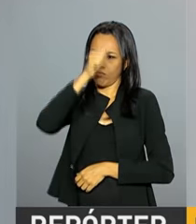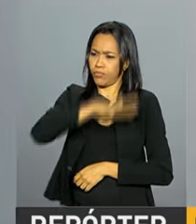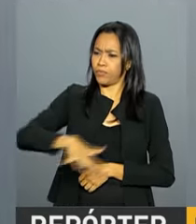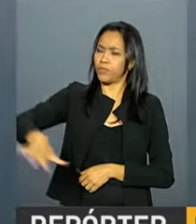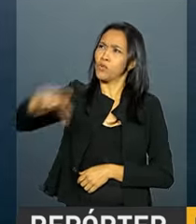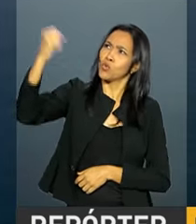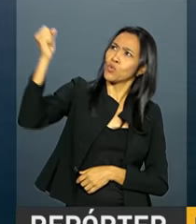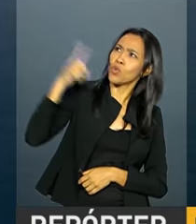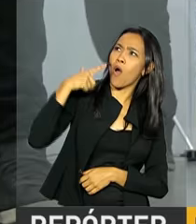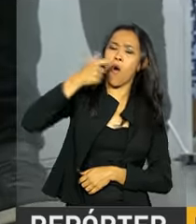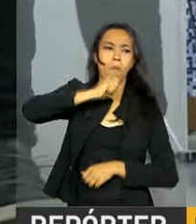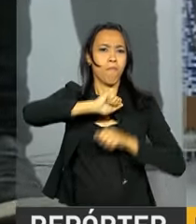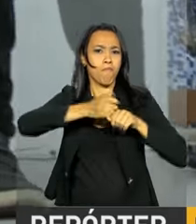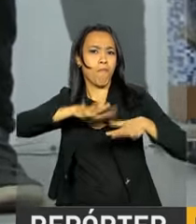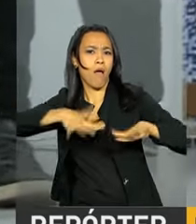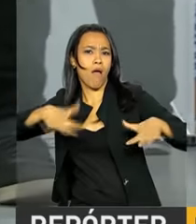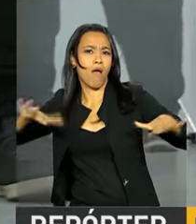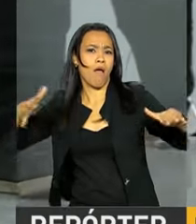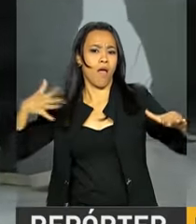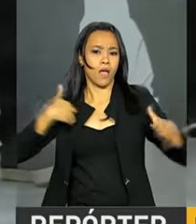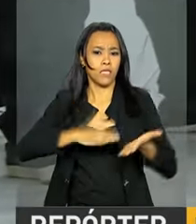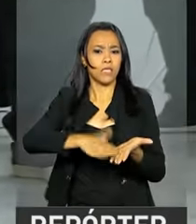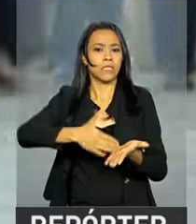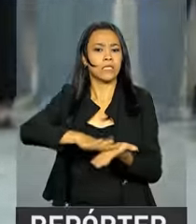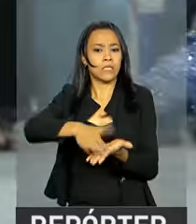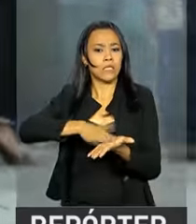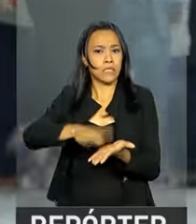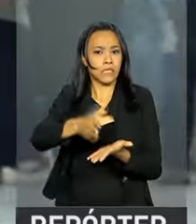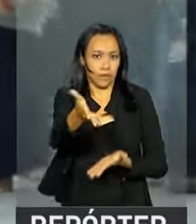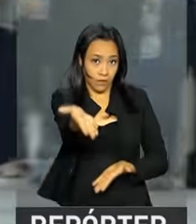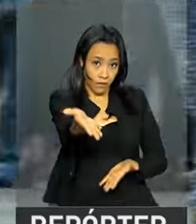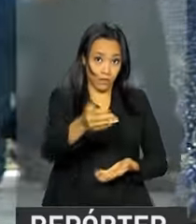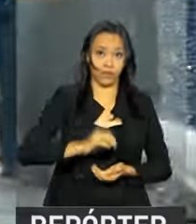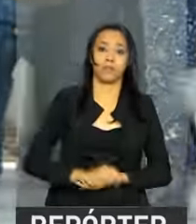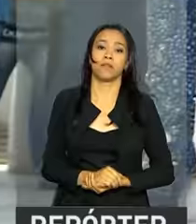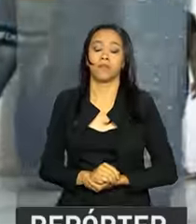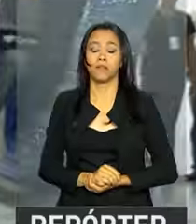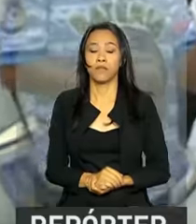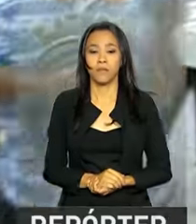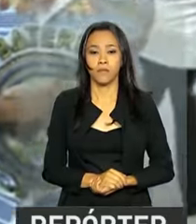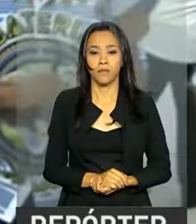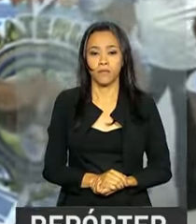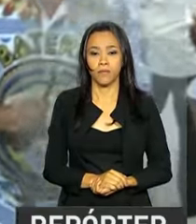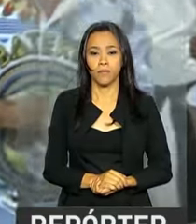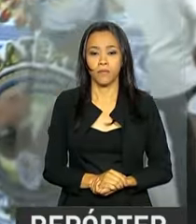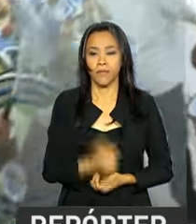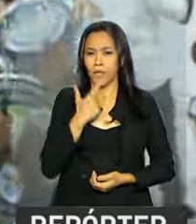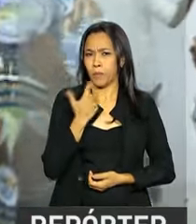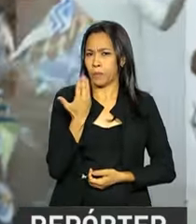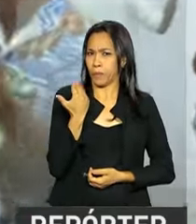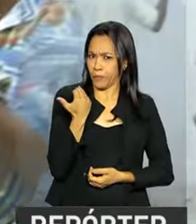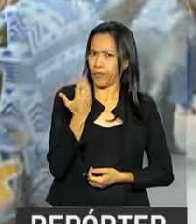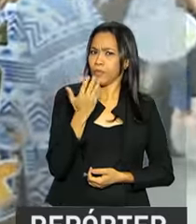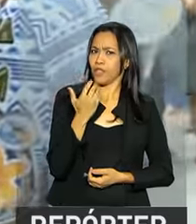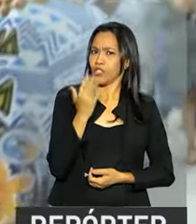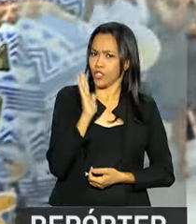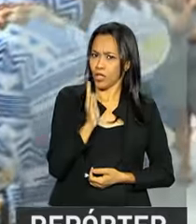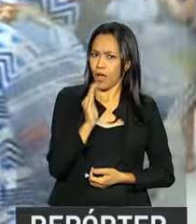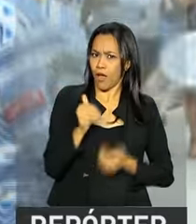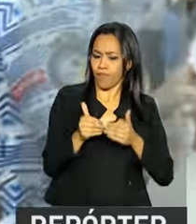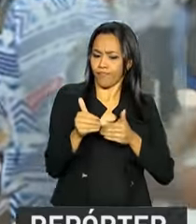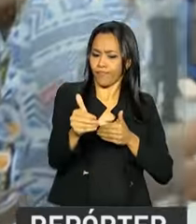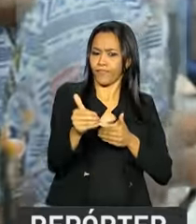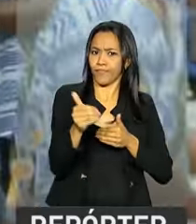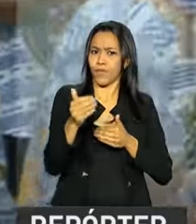terra do sol, do mar e de muito samba no pé. Há poucos dias do carnaval, quem